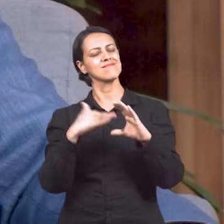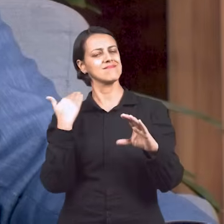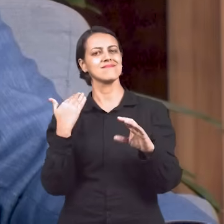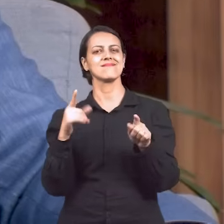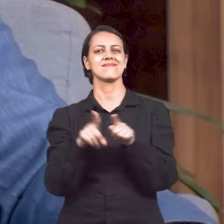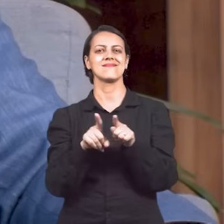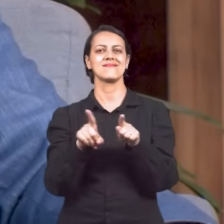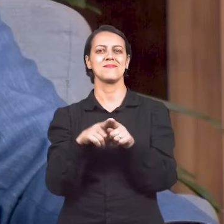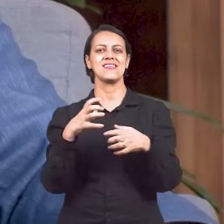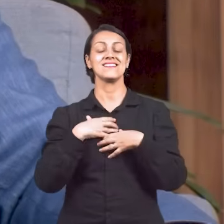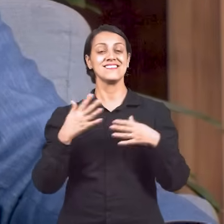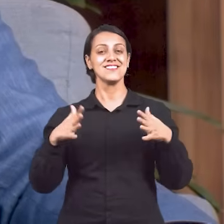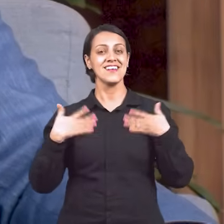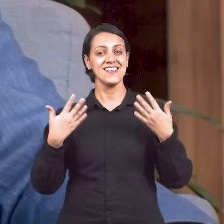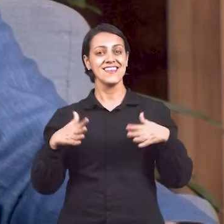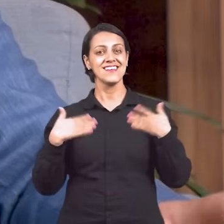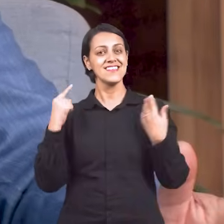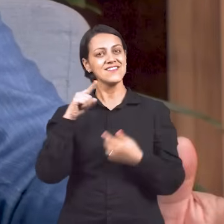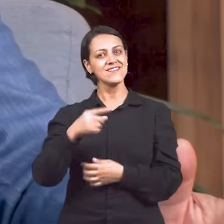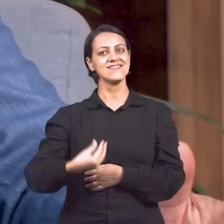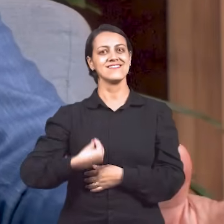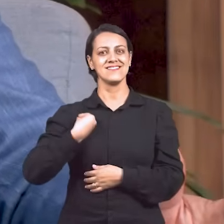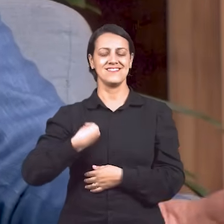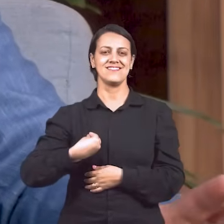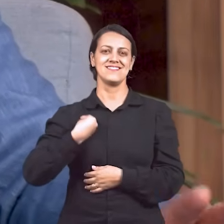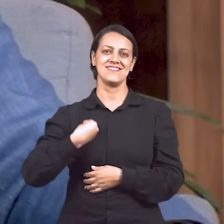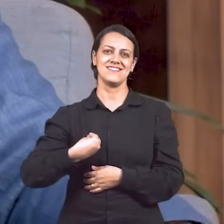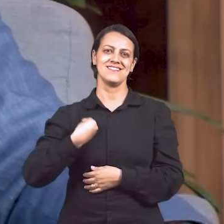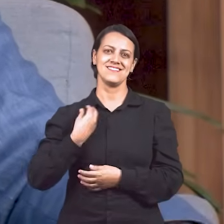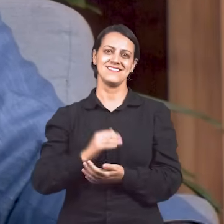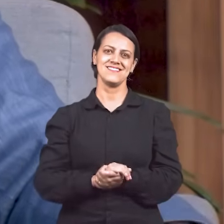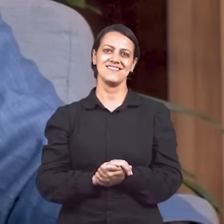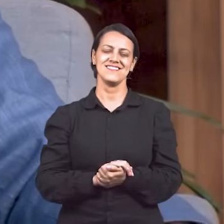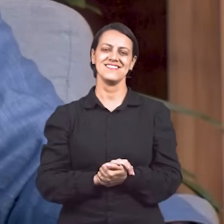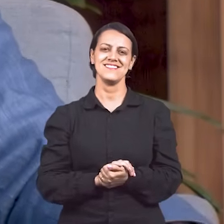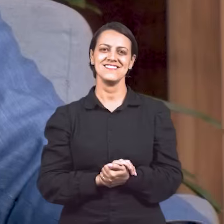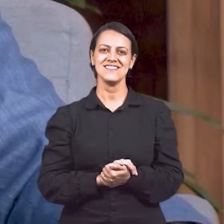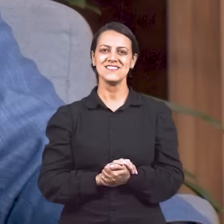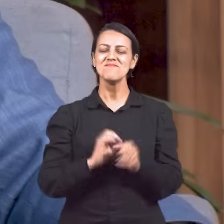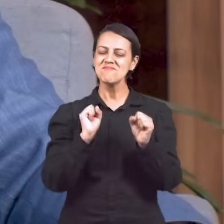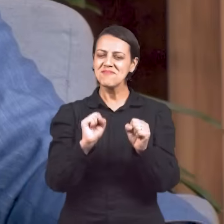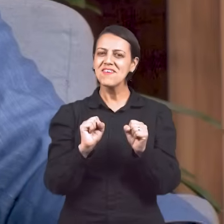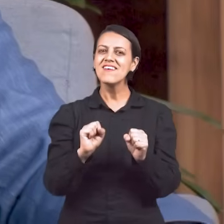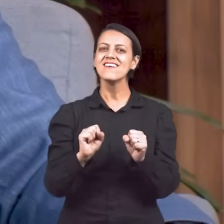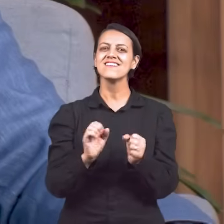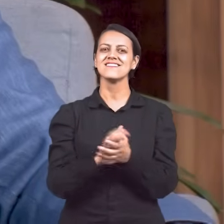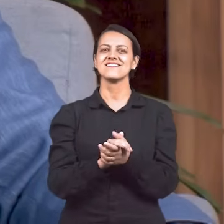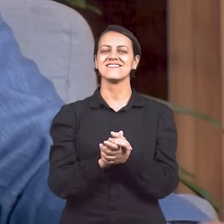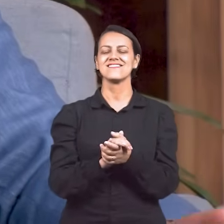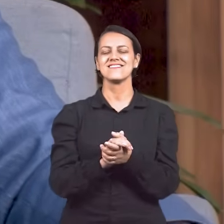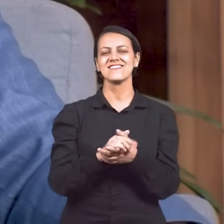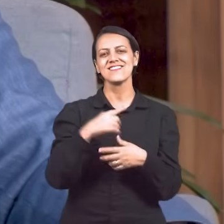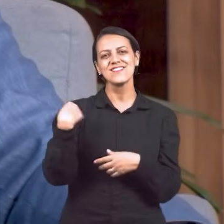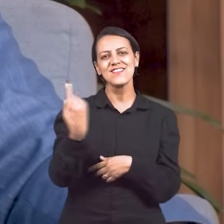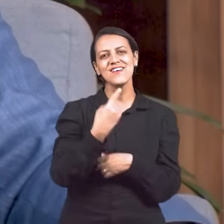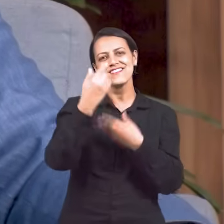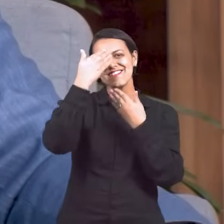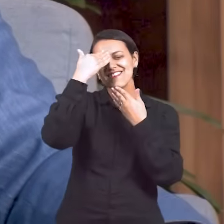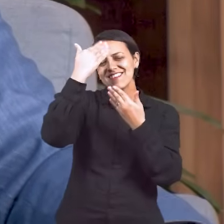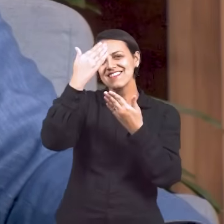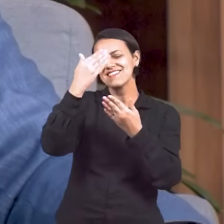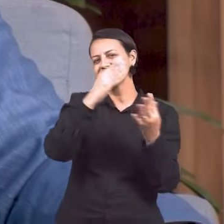sua participação. Nós estamos chegando ao final do nosso programa e queremos agradecer a todos que